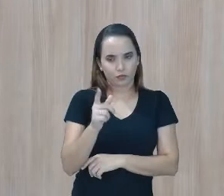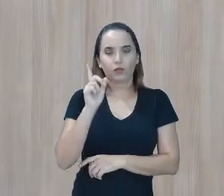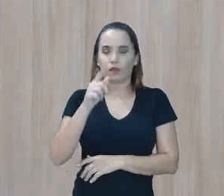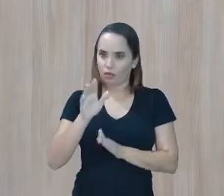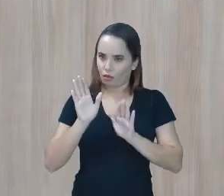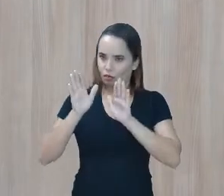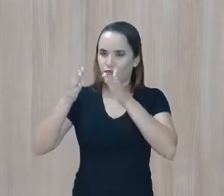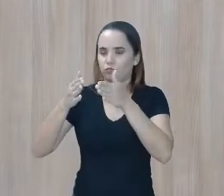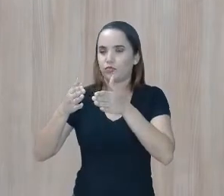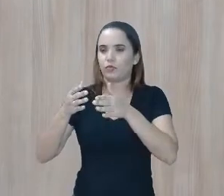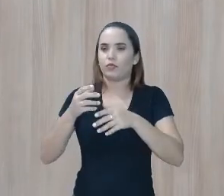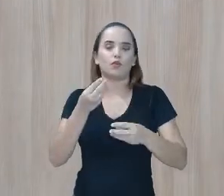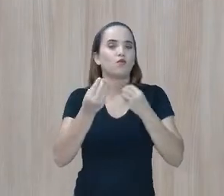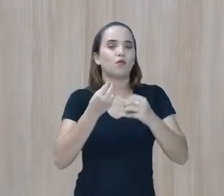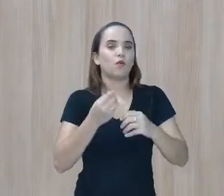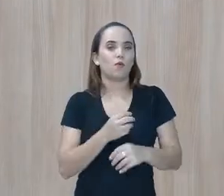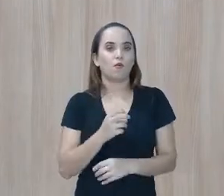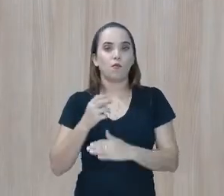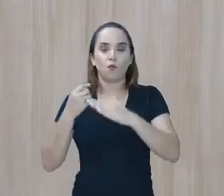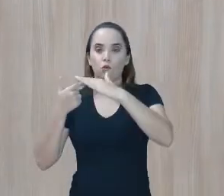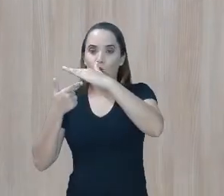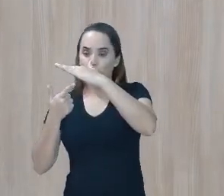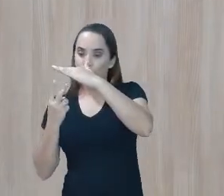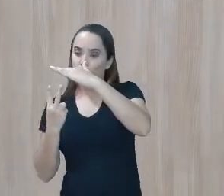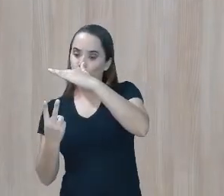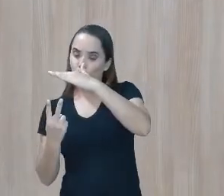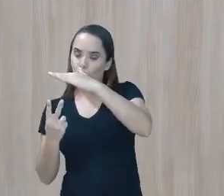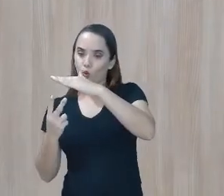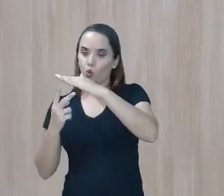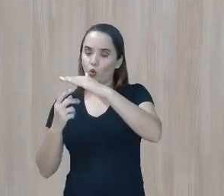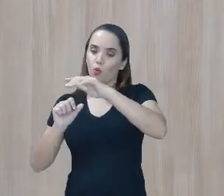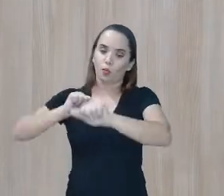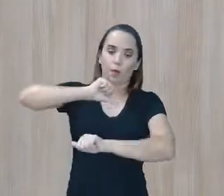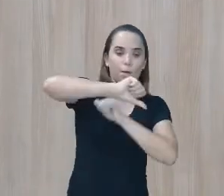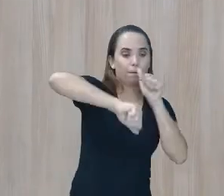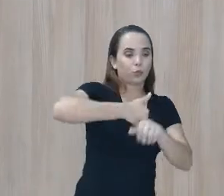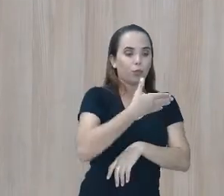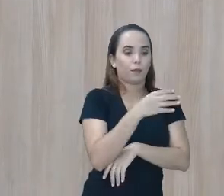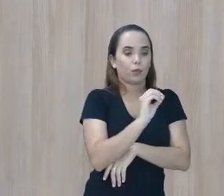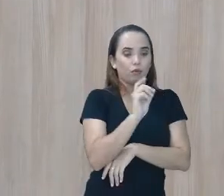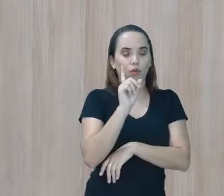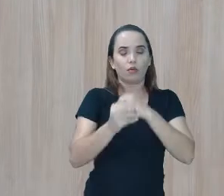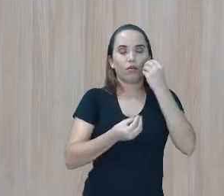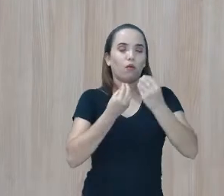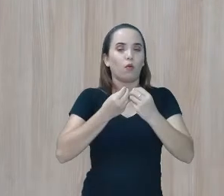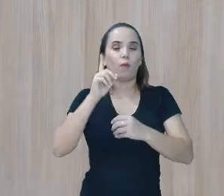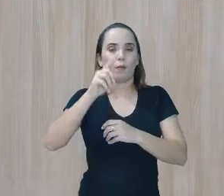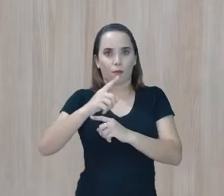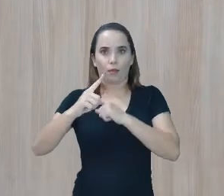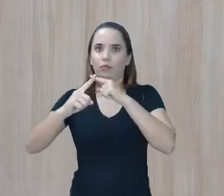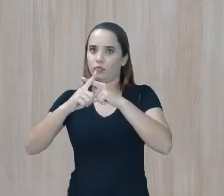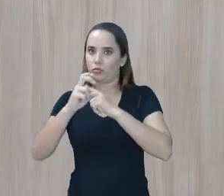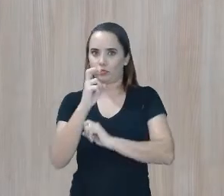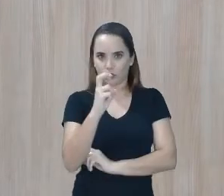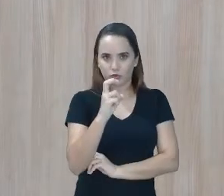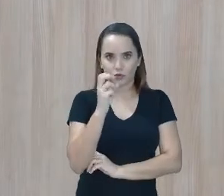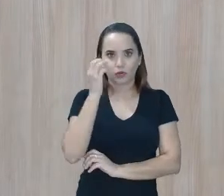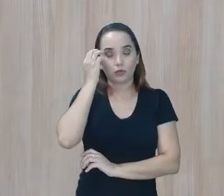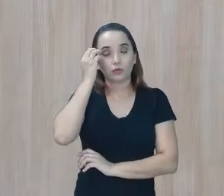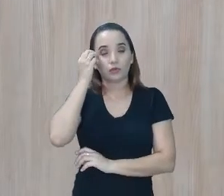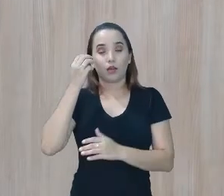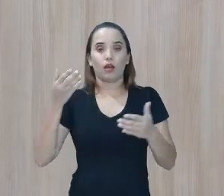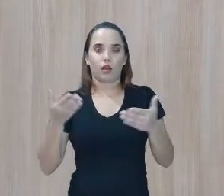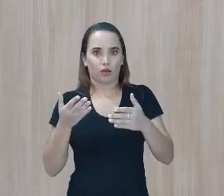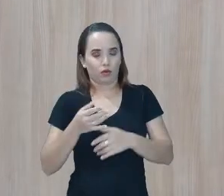10? Multiplicando por 5. Lembrando que quando você está multiplicando, nesse caso agora, eu preciso multiplicar